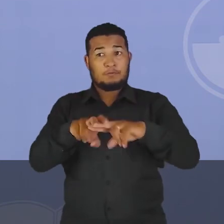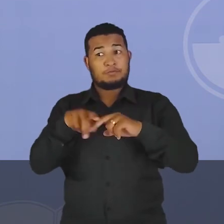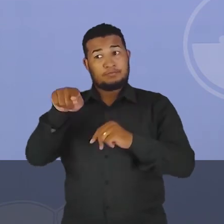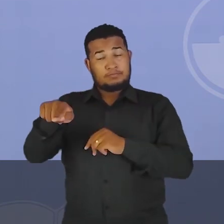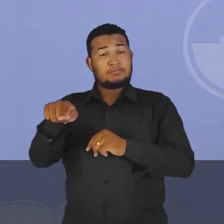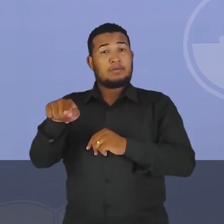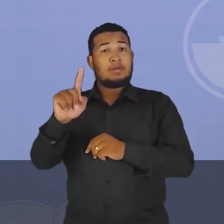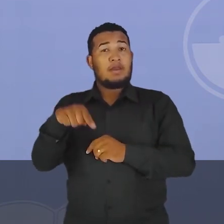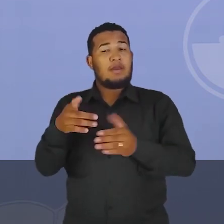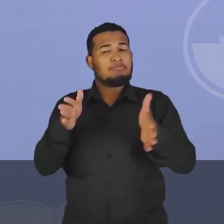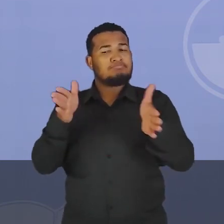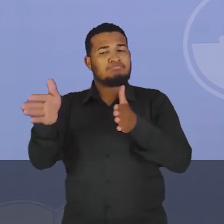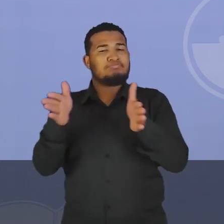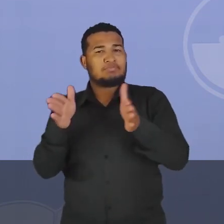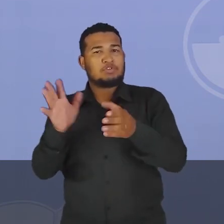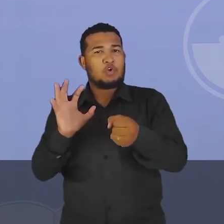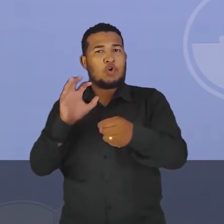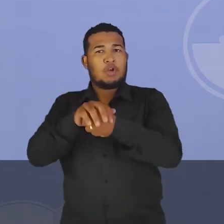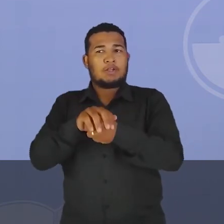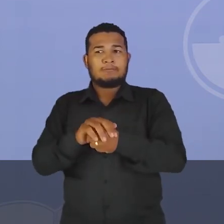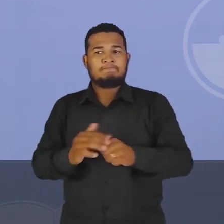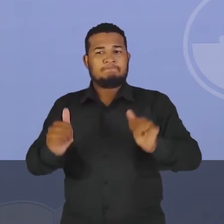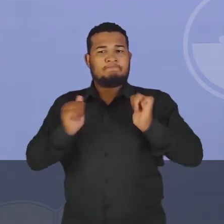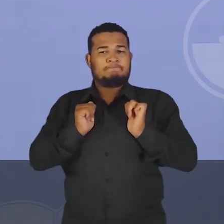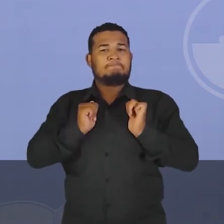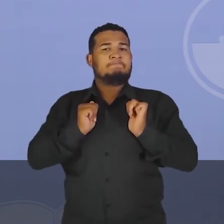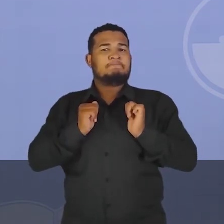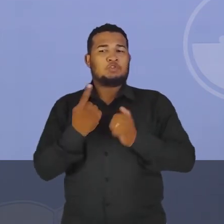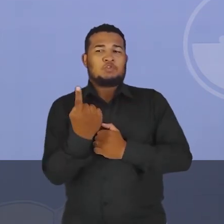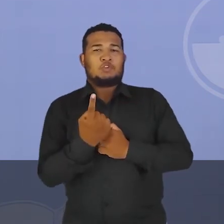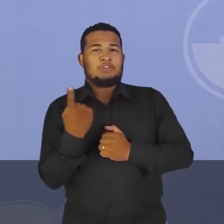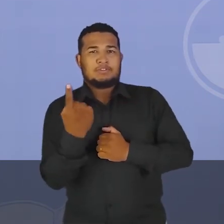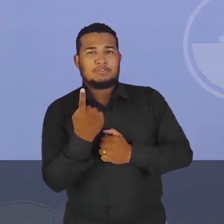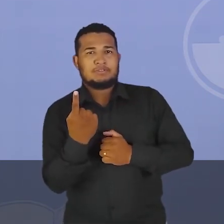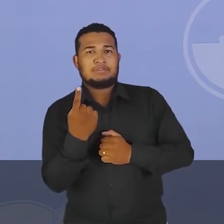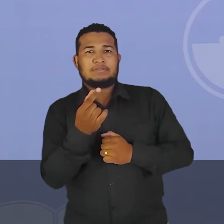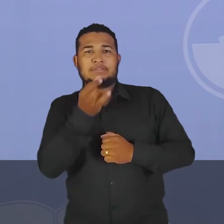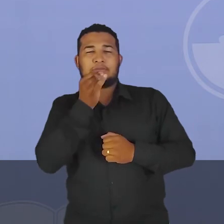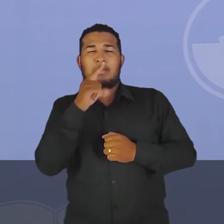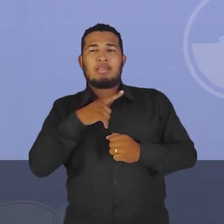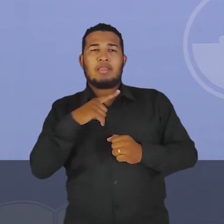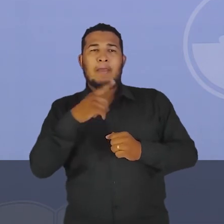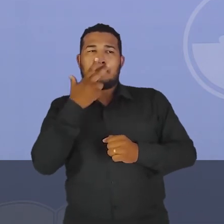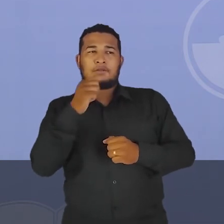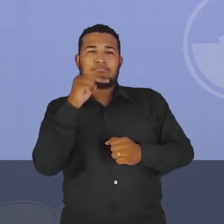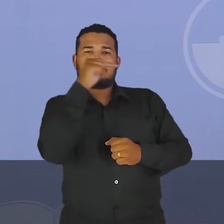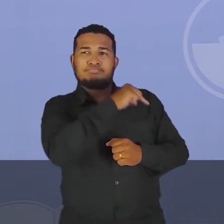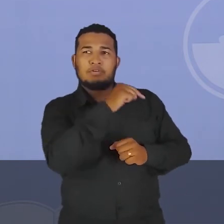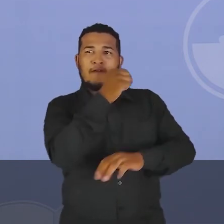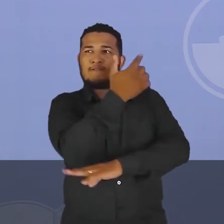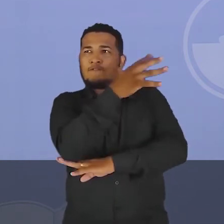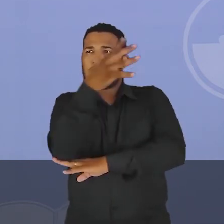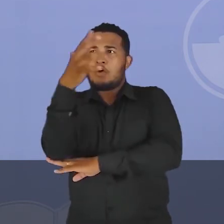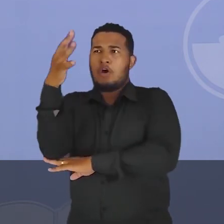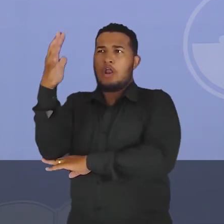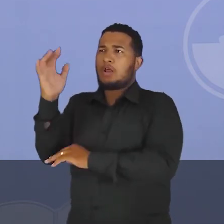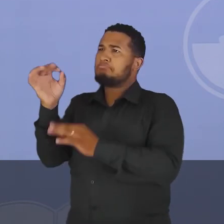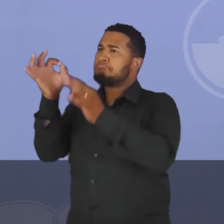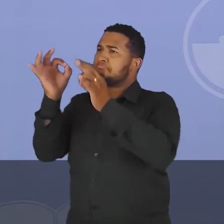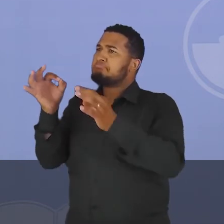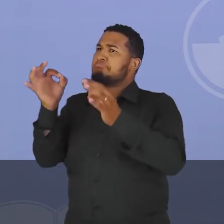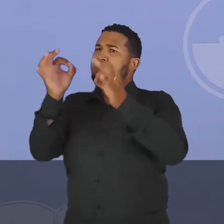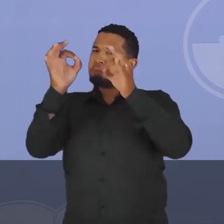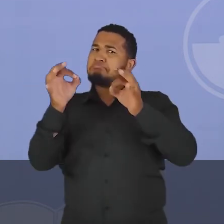nesse momento do período colonial, isolada. E aí você manteve os índios, as florestas ficaram muito intactas.